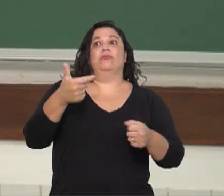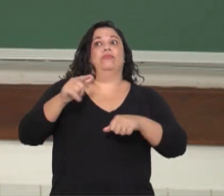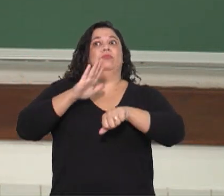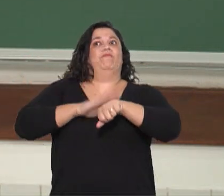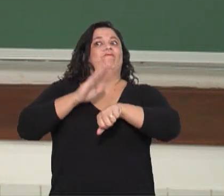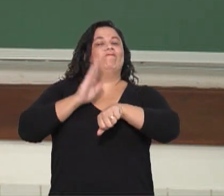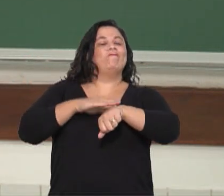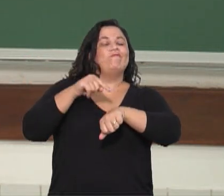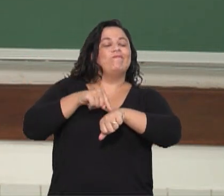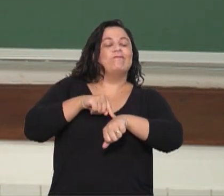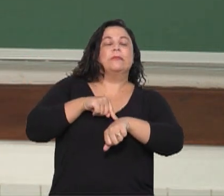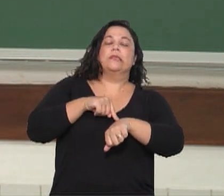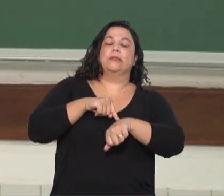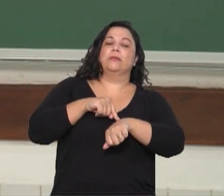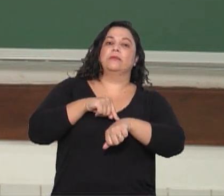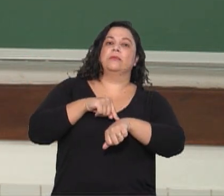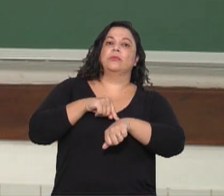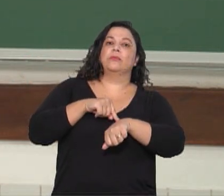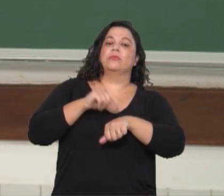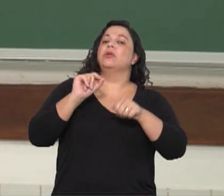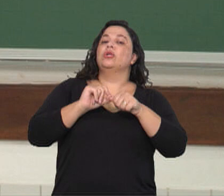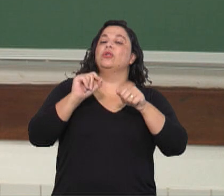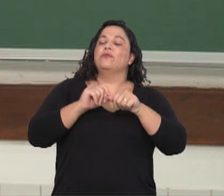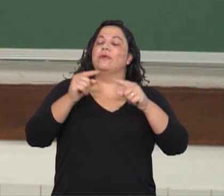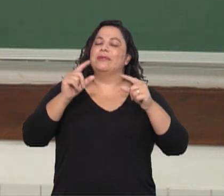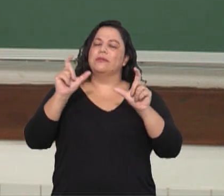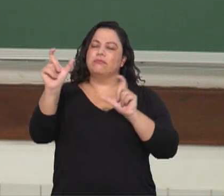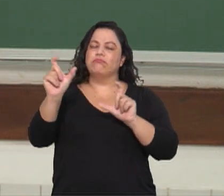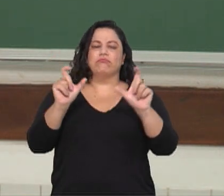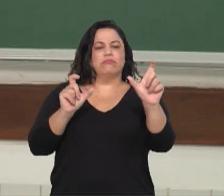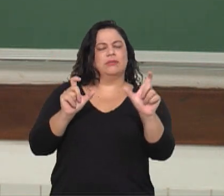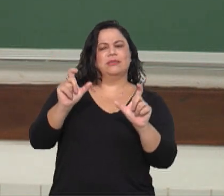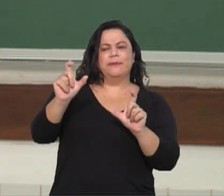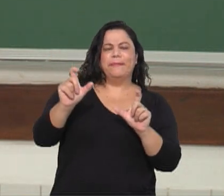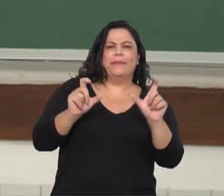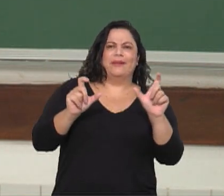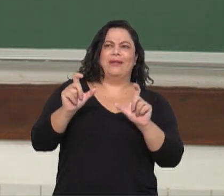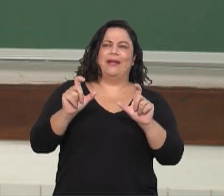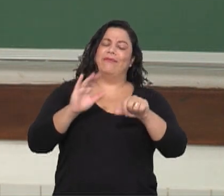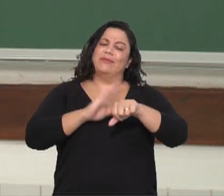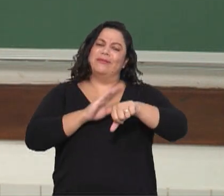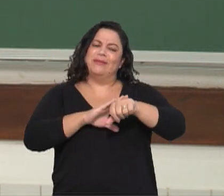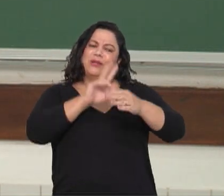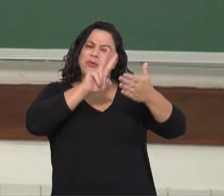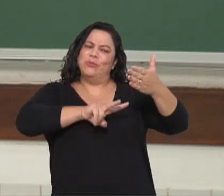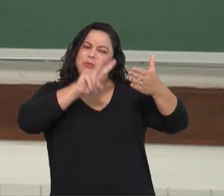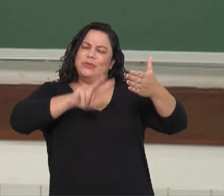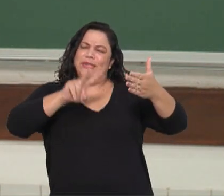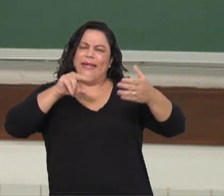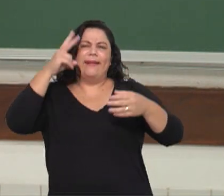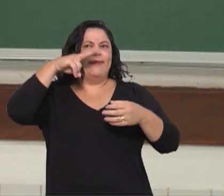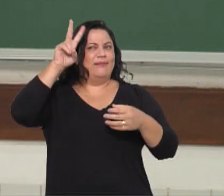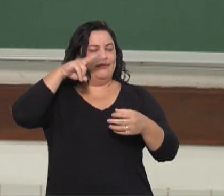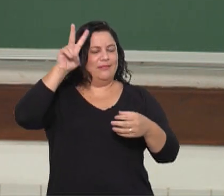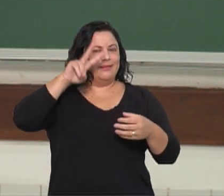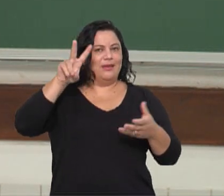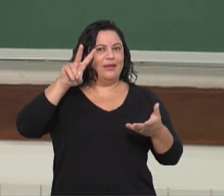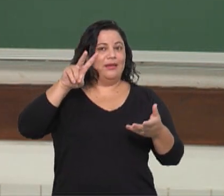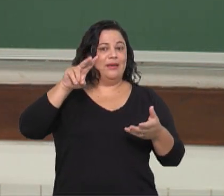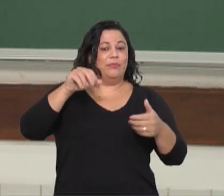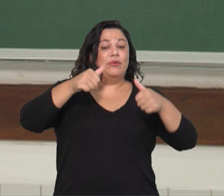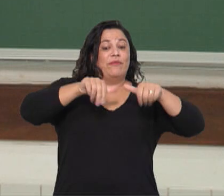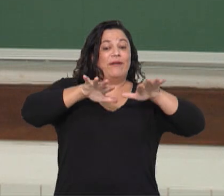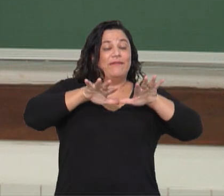de fazer as palavras contraditórias, porque não deu tempo de ler o poema, lembro a vocês que